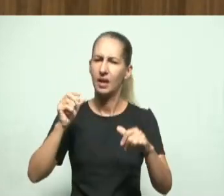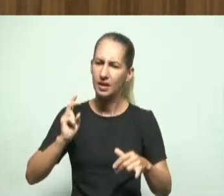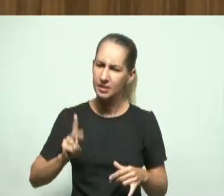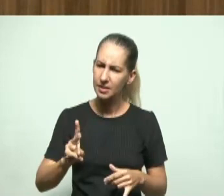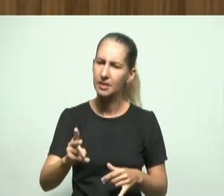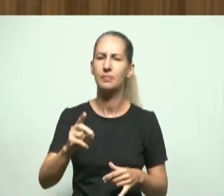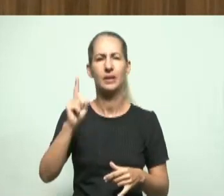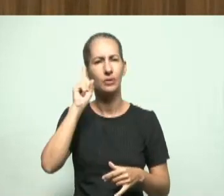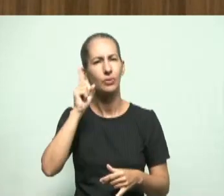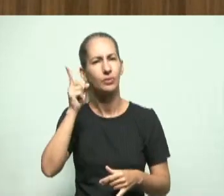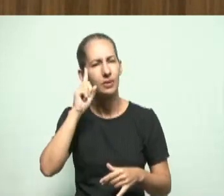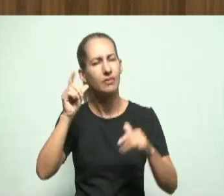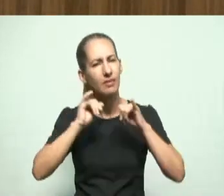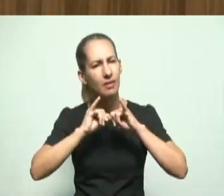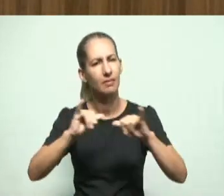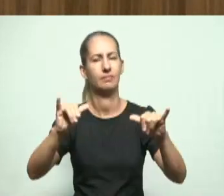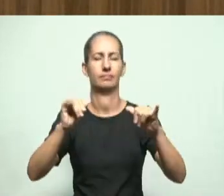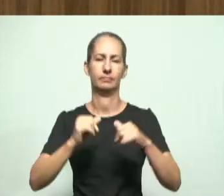dias.